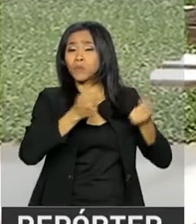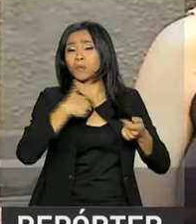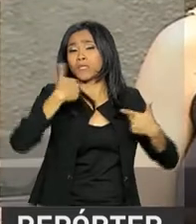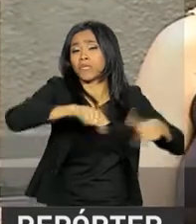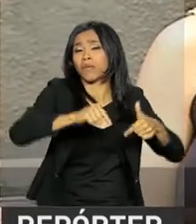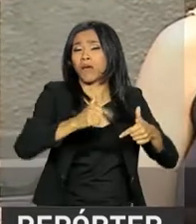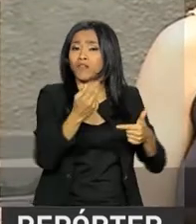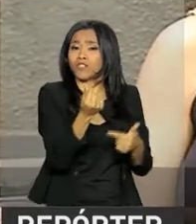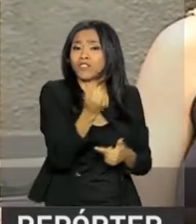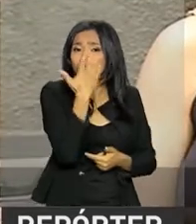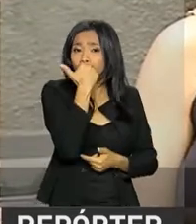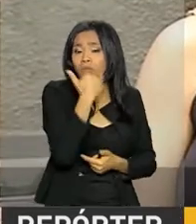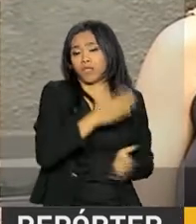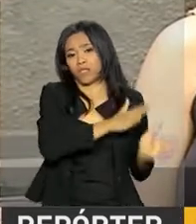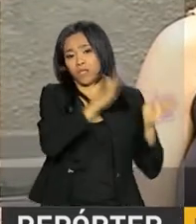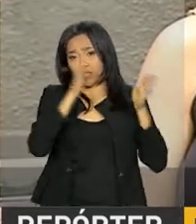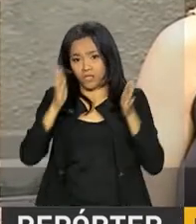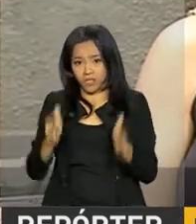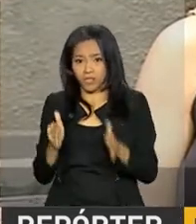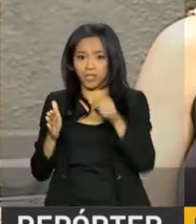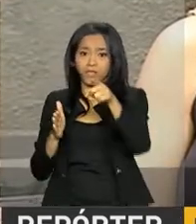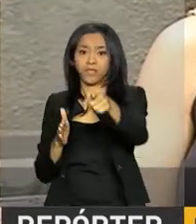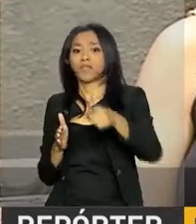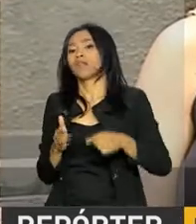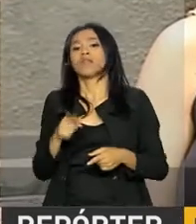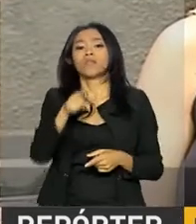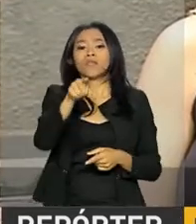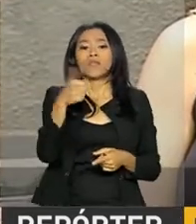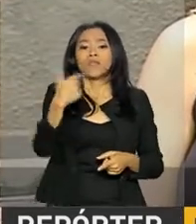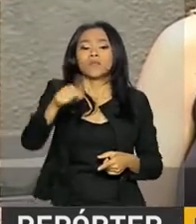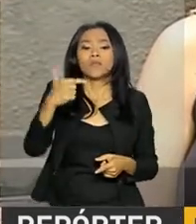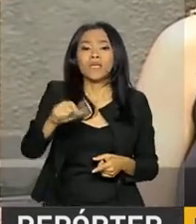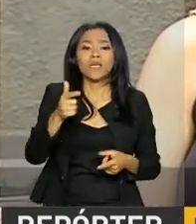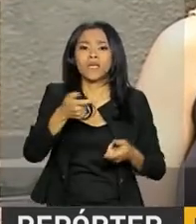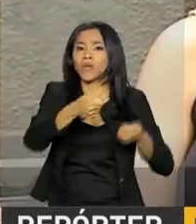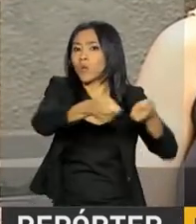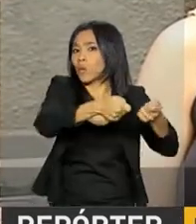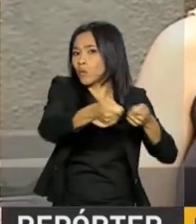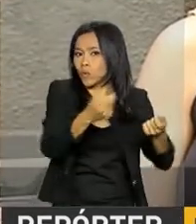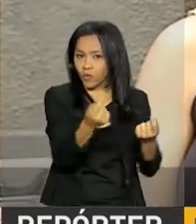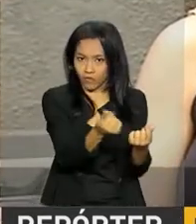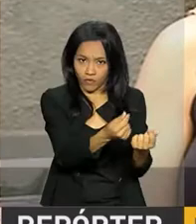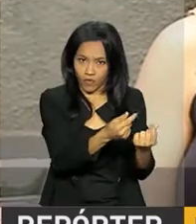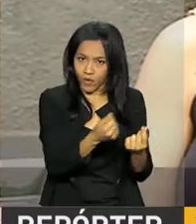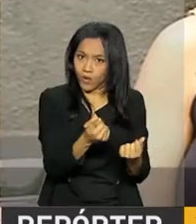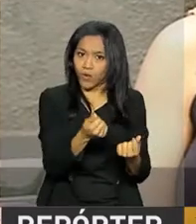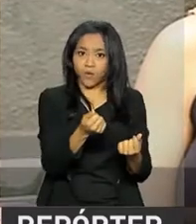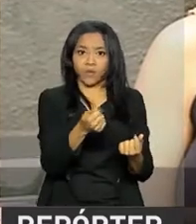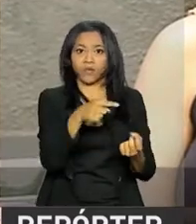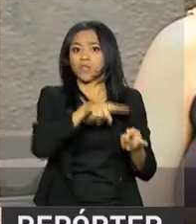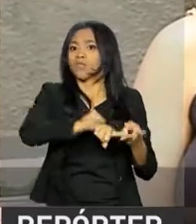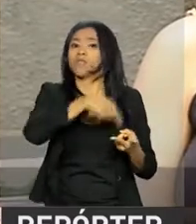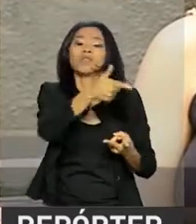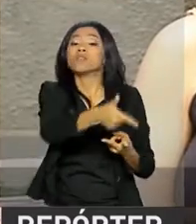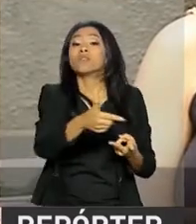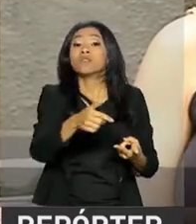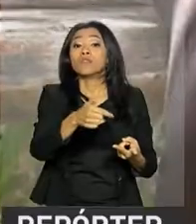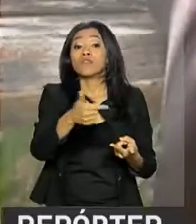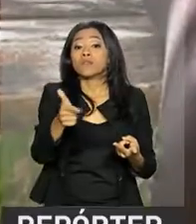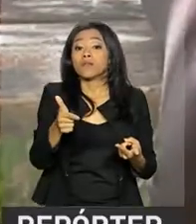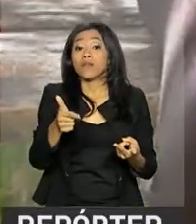comida. Sim, porque não se respeitam as leis, não há controle de preços justo. Em Venezuela não se respeita